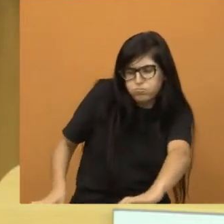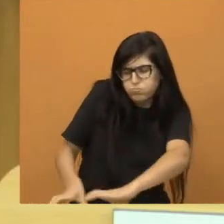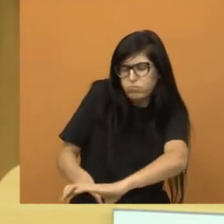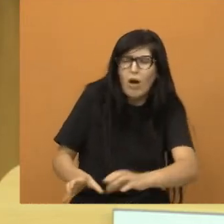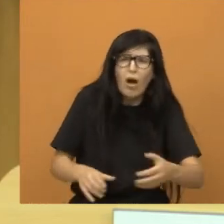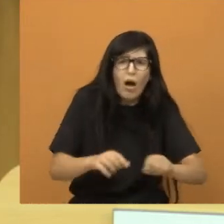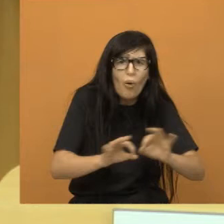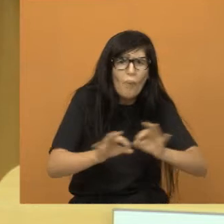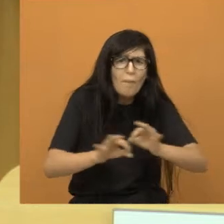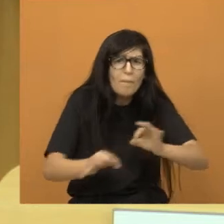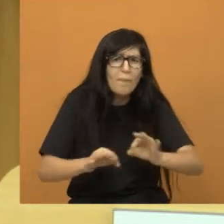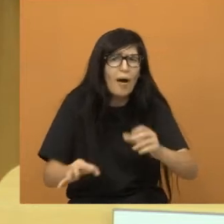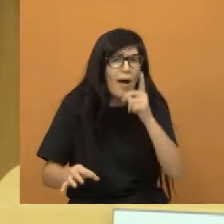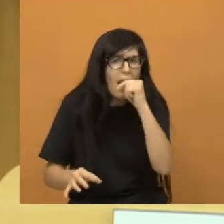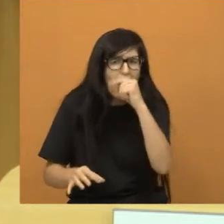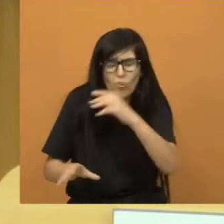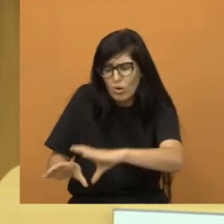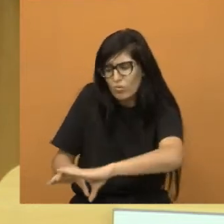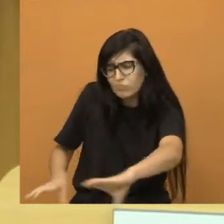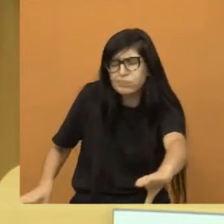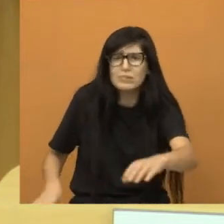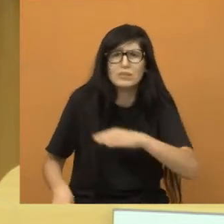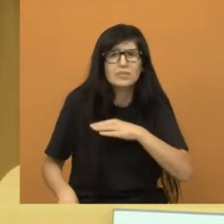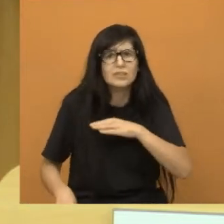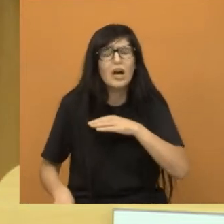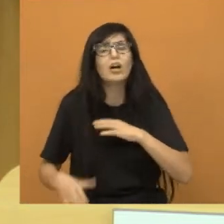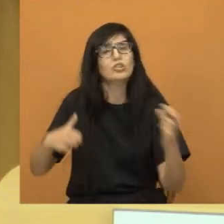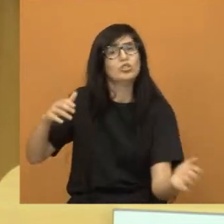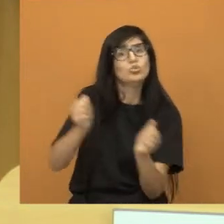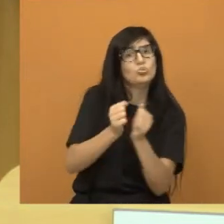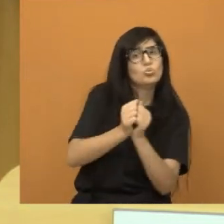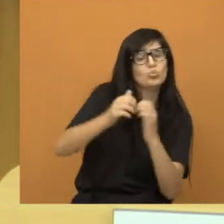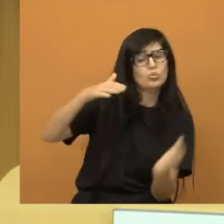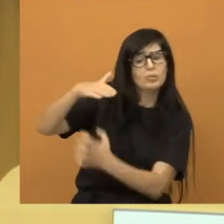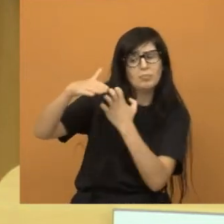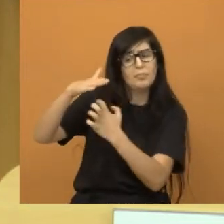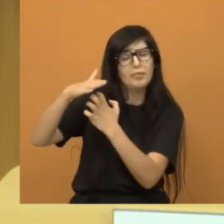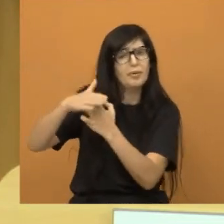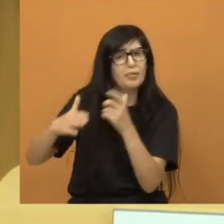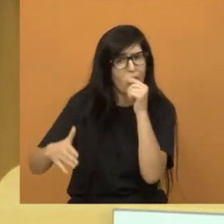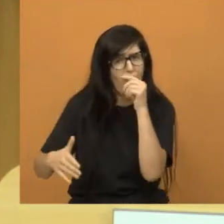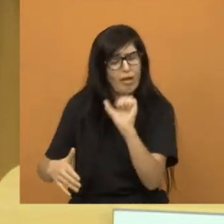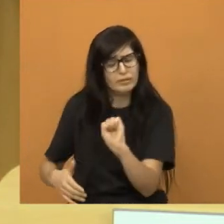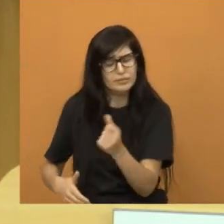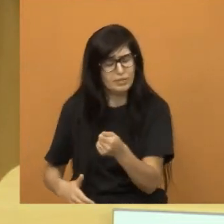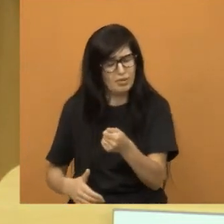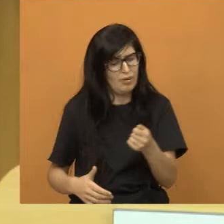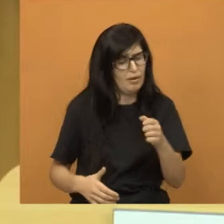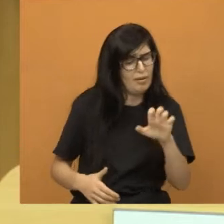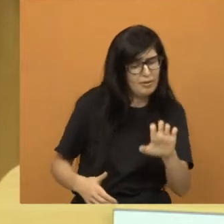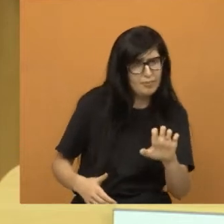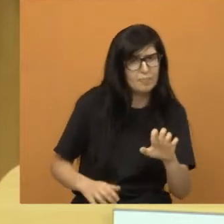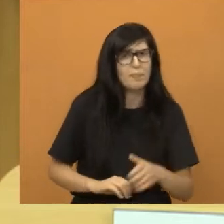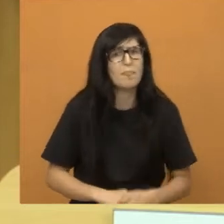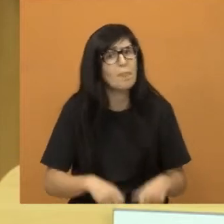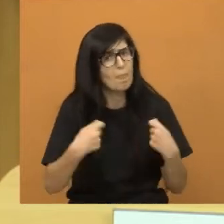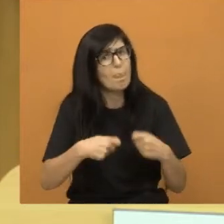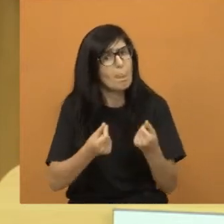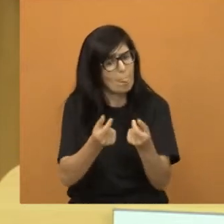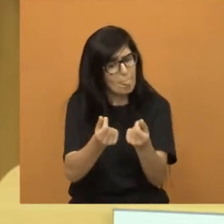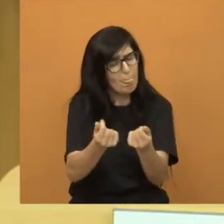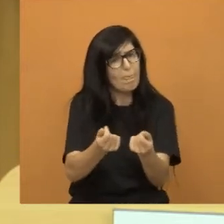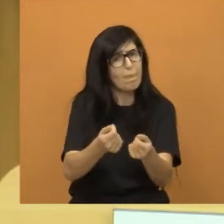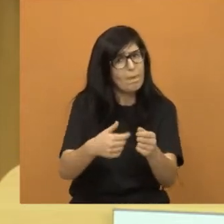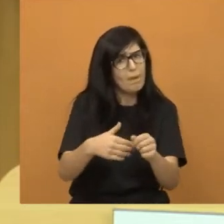pelo SAI, e nós estamos acompanhando isso para que essa verba seja realmente aplicada no